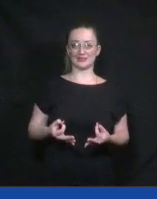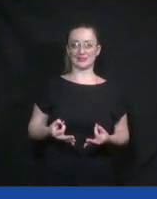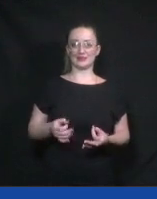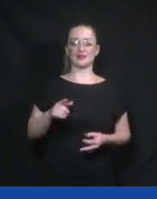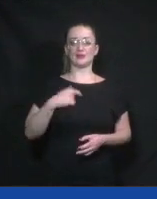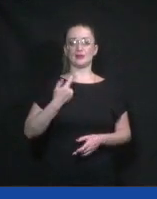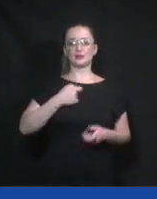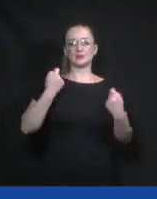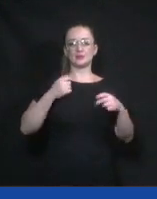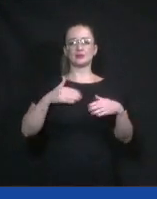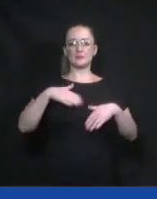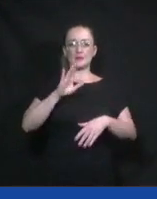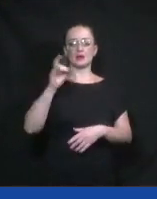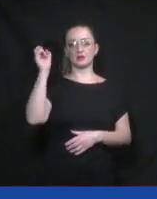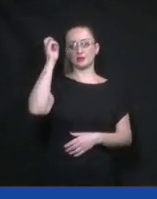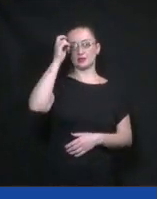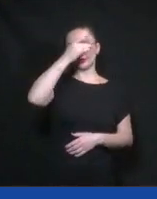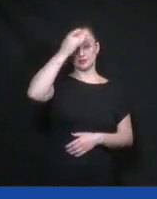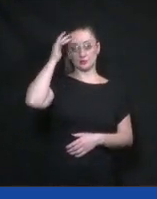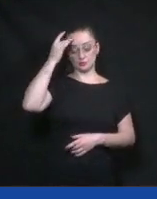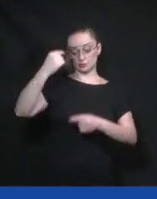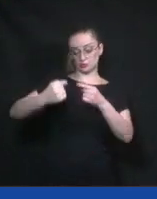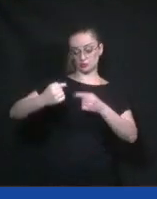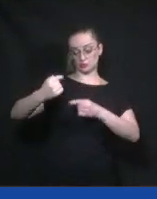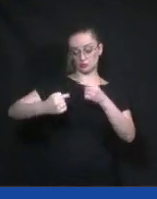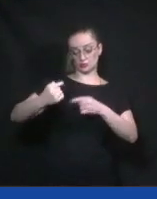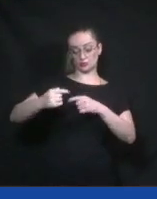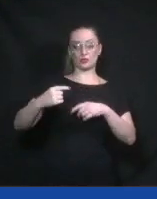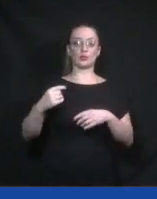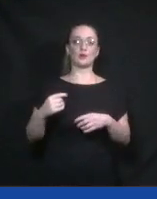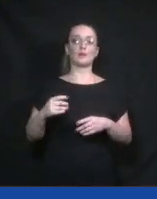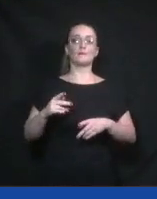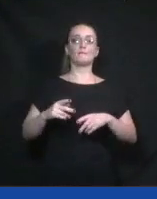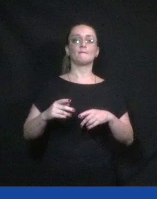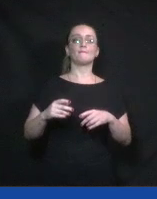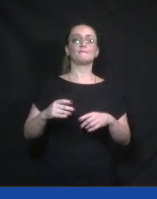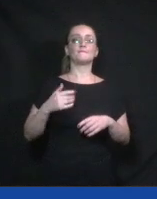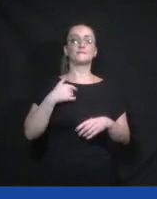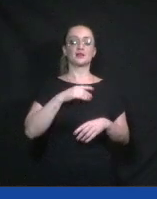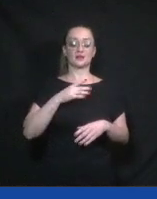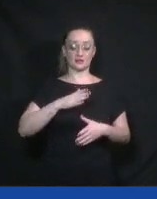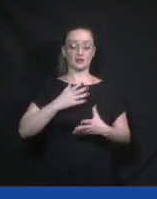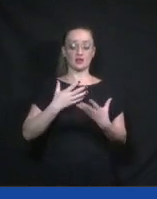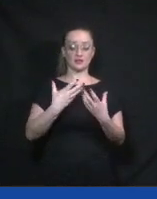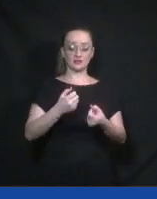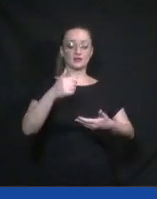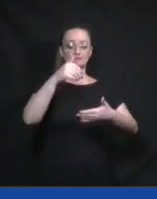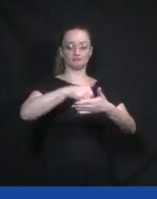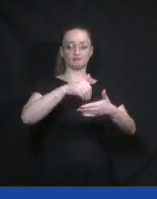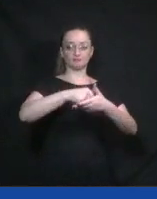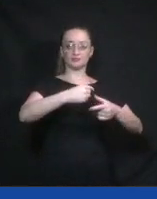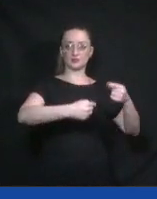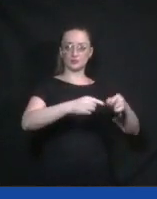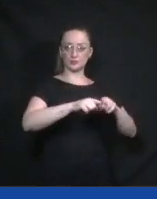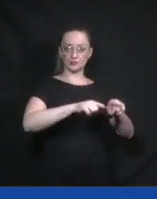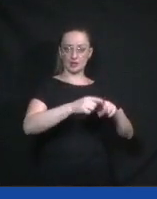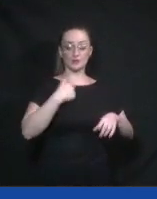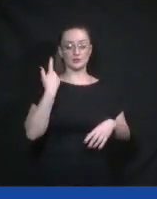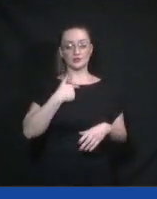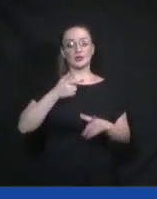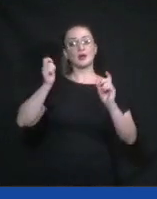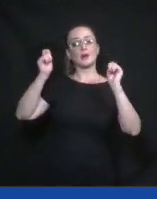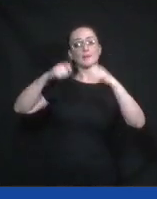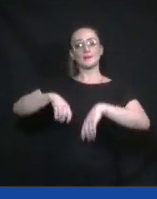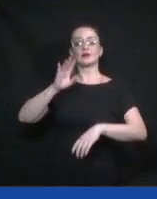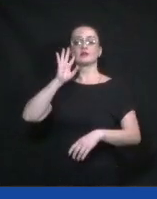precisa de cada vez mais pessoas debatendo político e se dispondo a disputar um cargo eletivo justamente para que a gente seja capaz